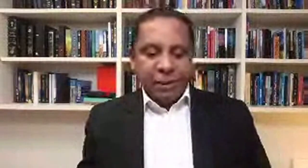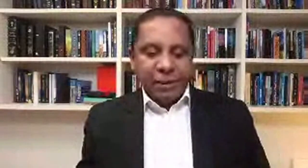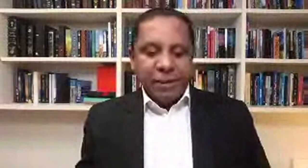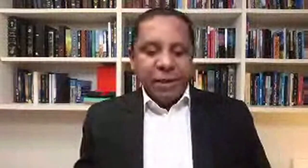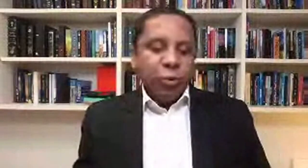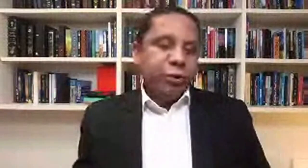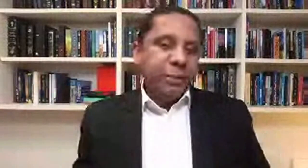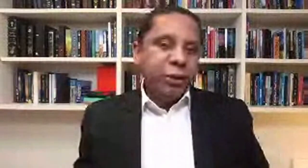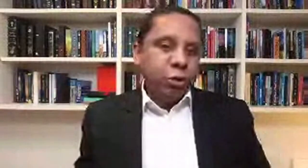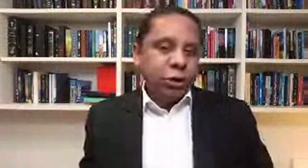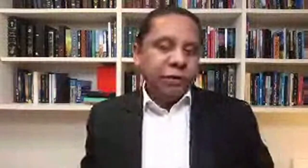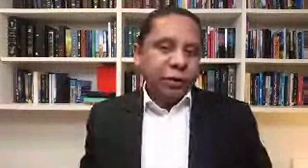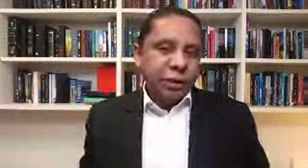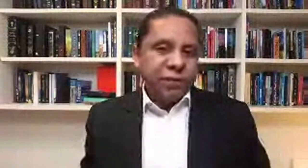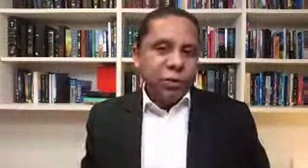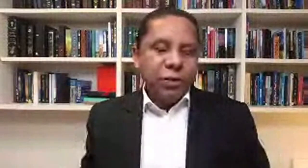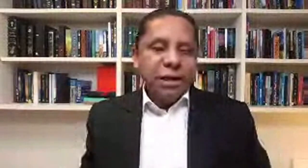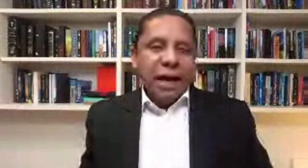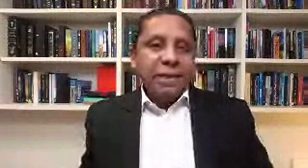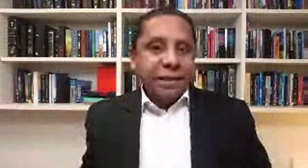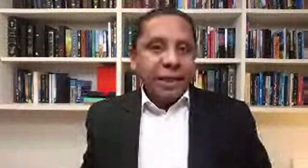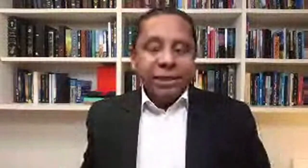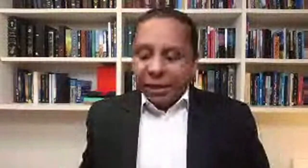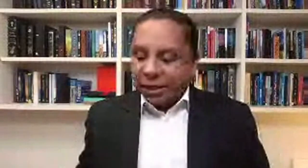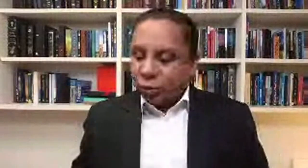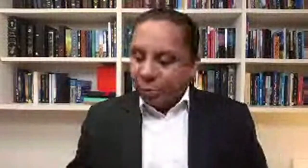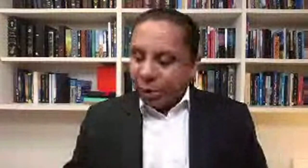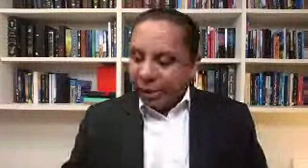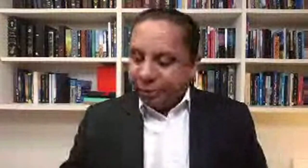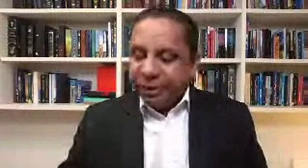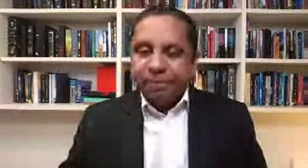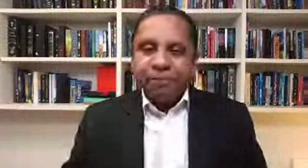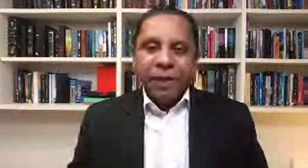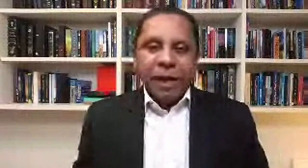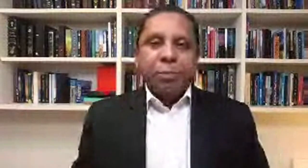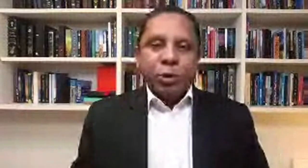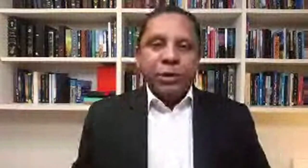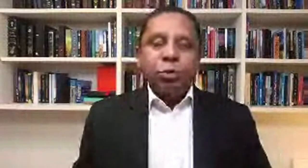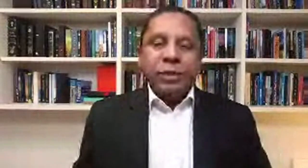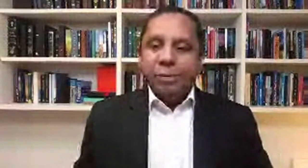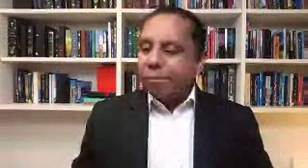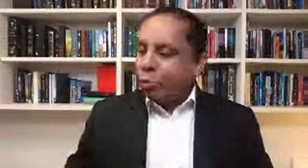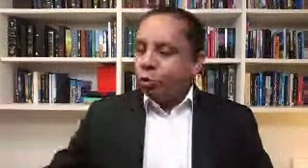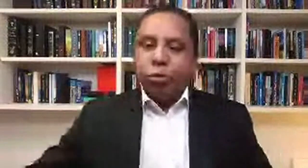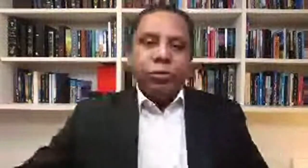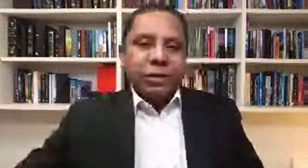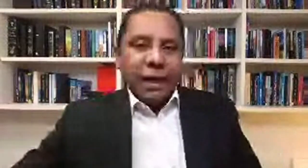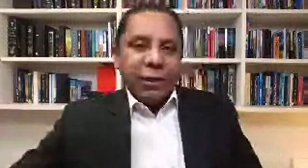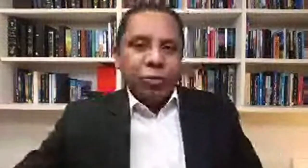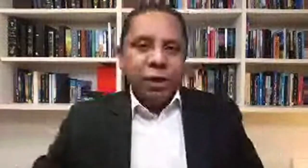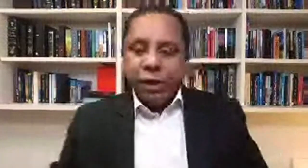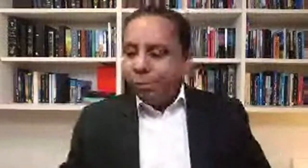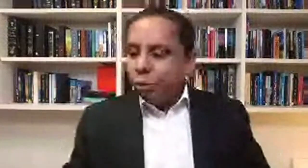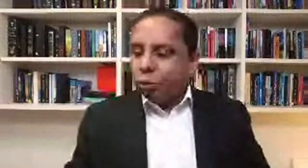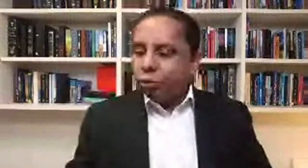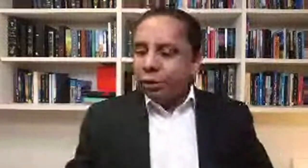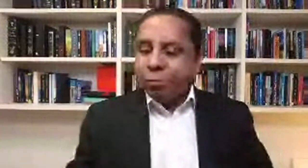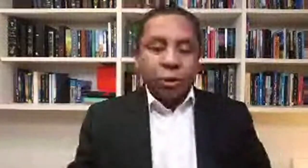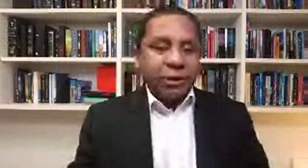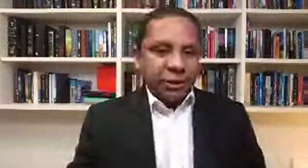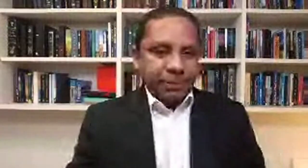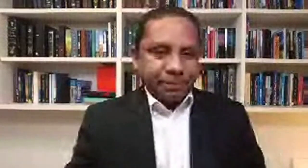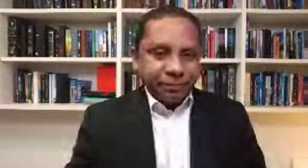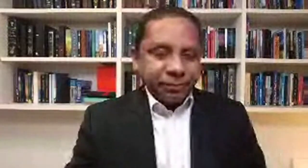classe bíblica. O tema de hoje, você já viu, as sete igrejas do Apocalipse, é, portanto, um tema muito sério e